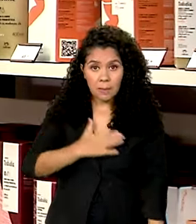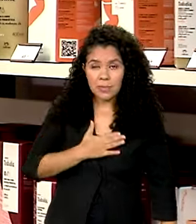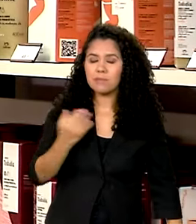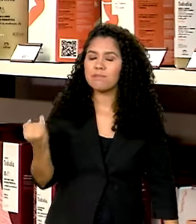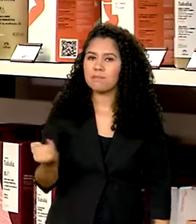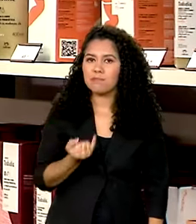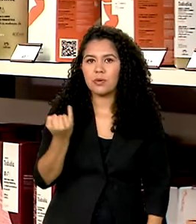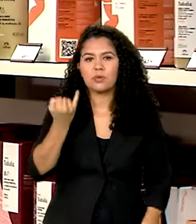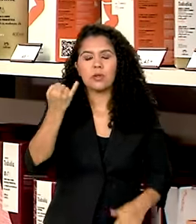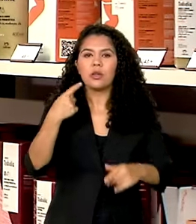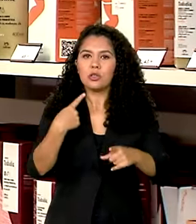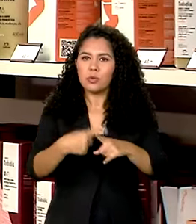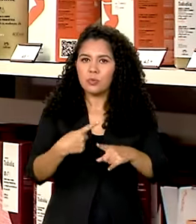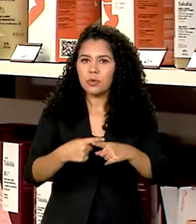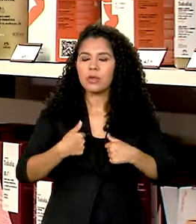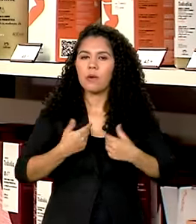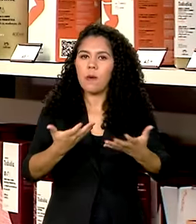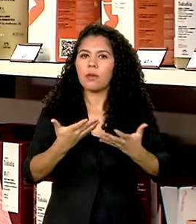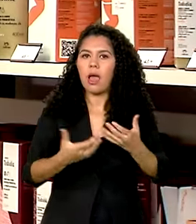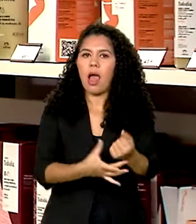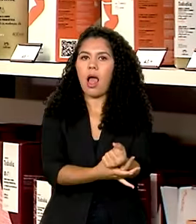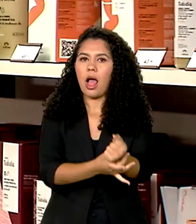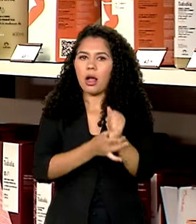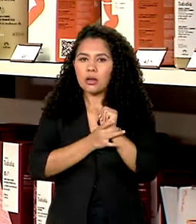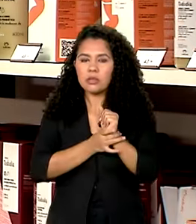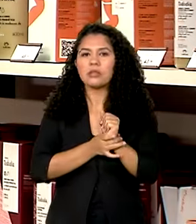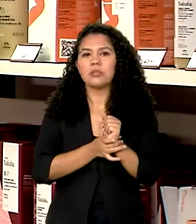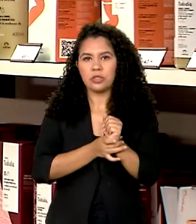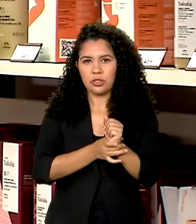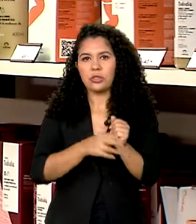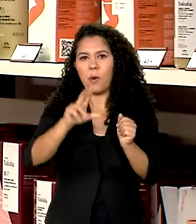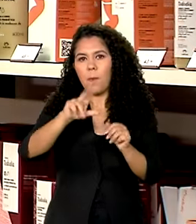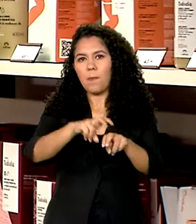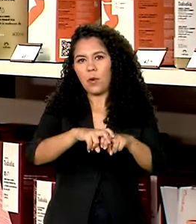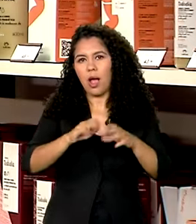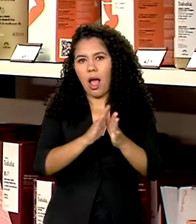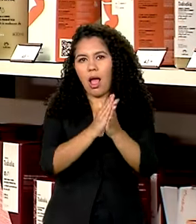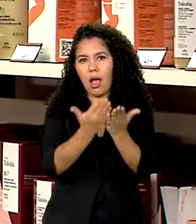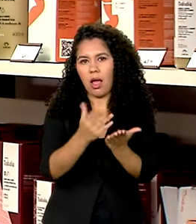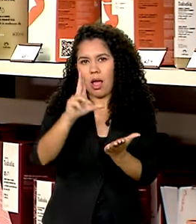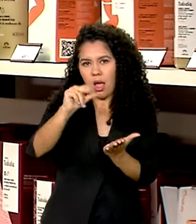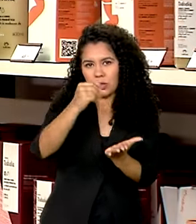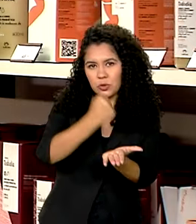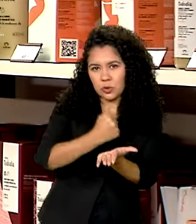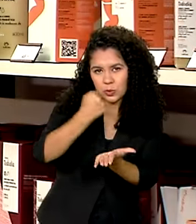eu prezo muito pelas garantias que a carteira assinada me garante, né?